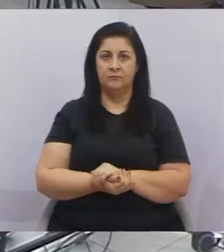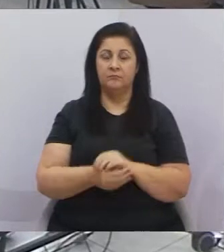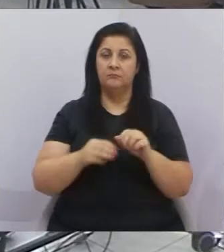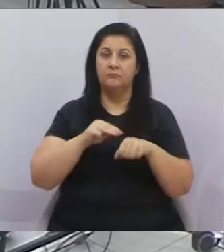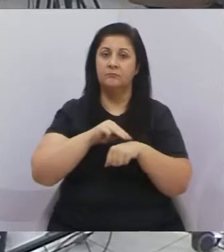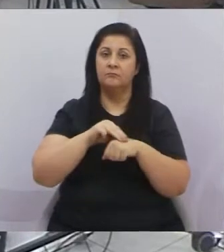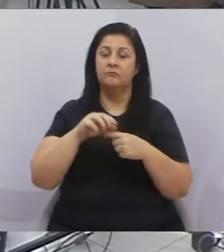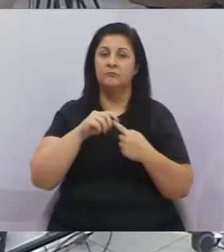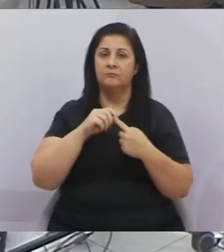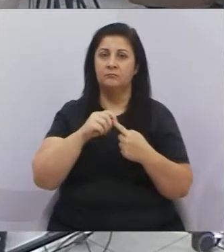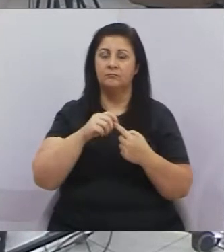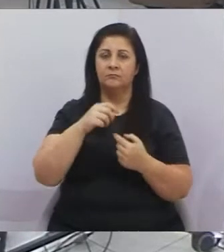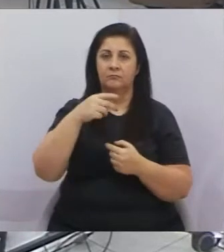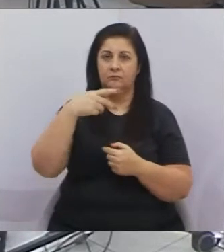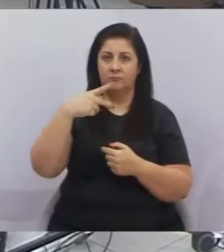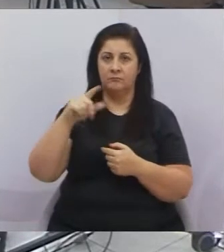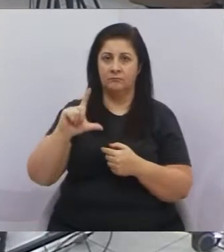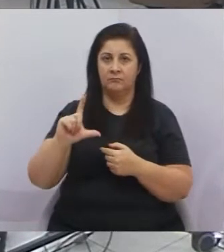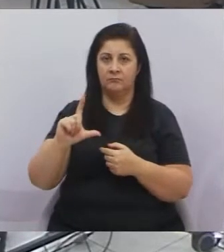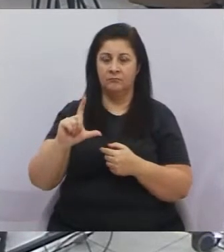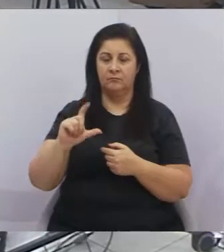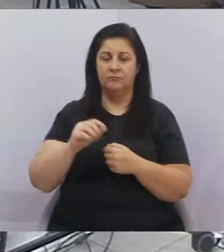Discussão única do PLE número